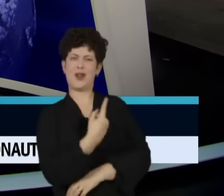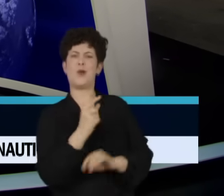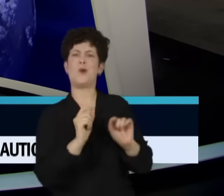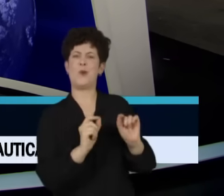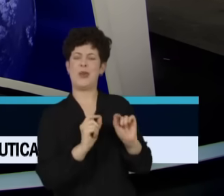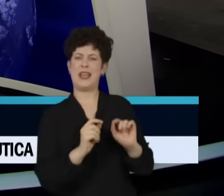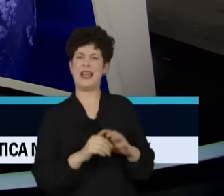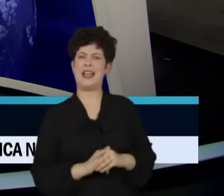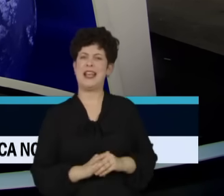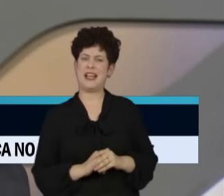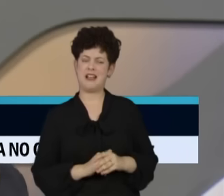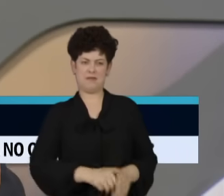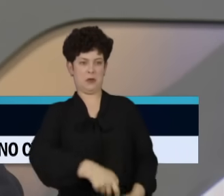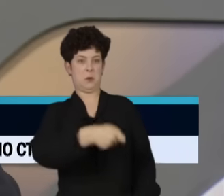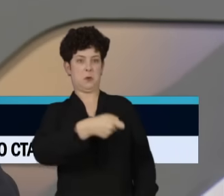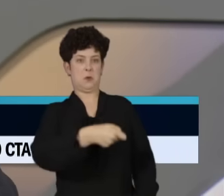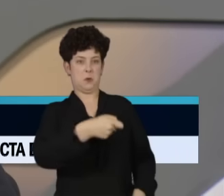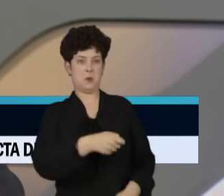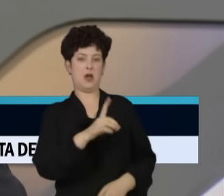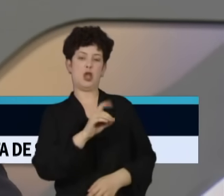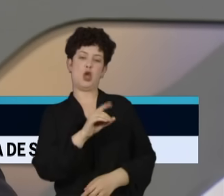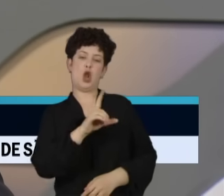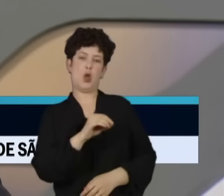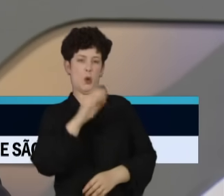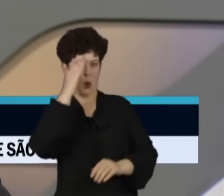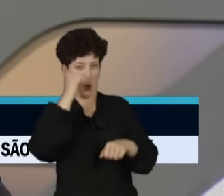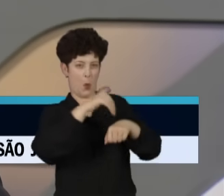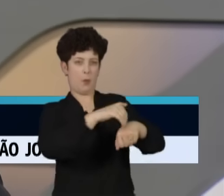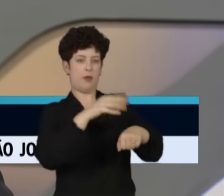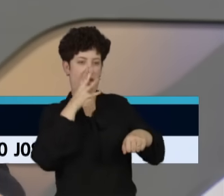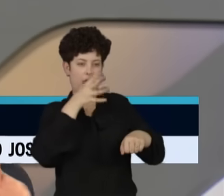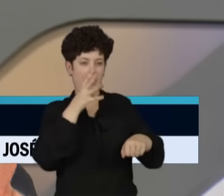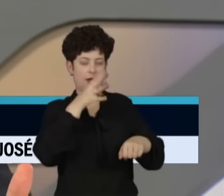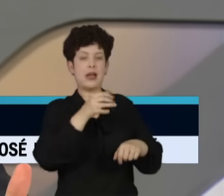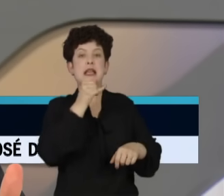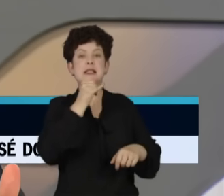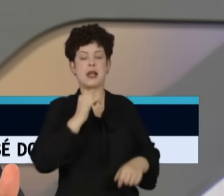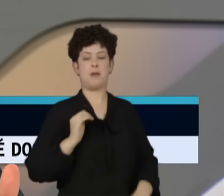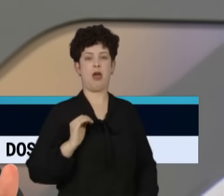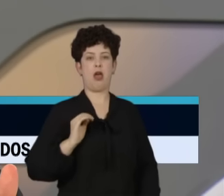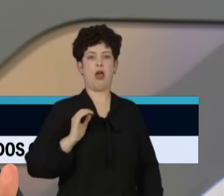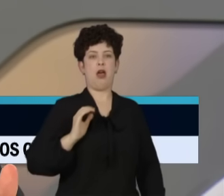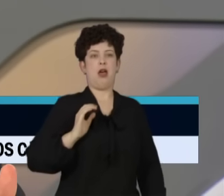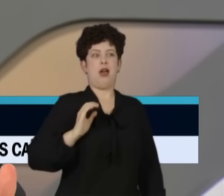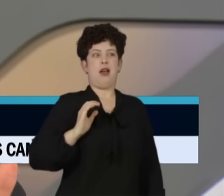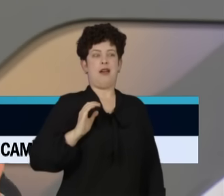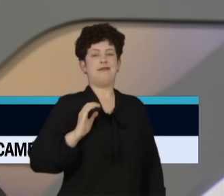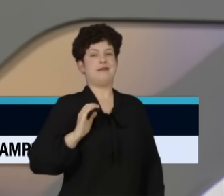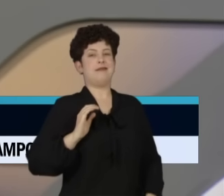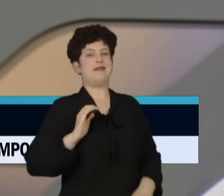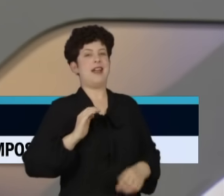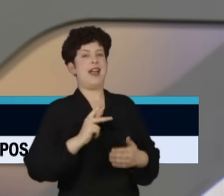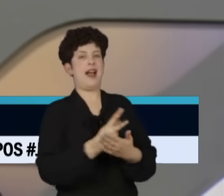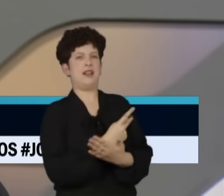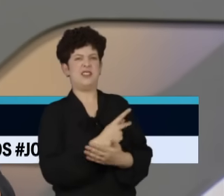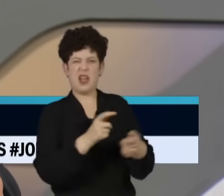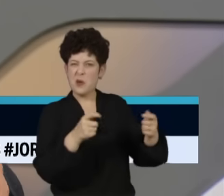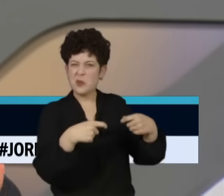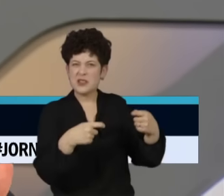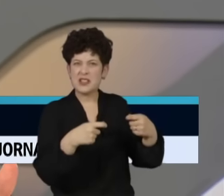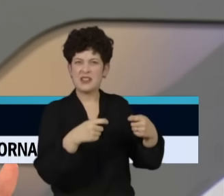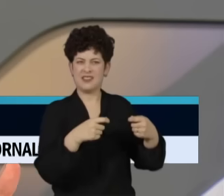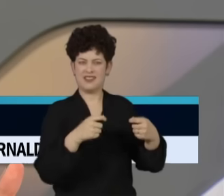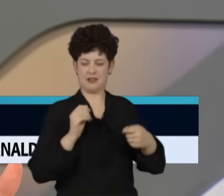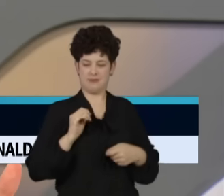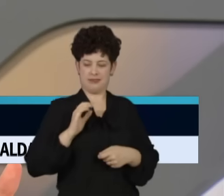que se exija o dolo quando alguém enriquece ilicitamente. É possível alguém